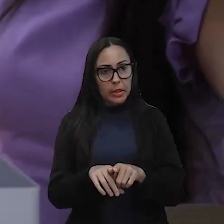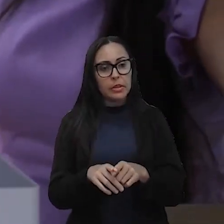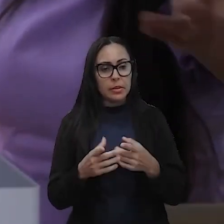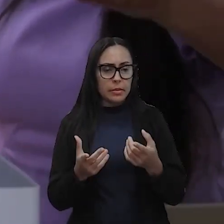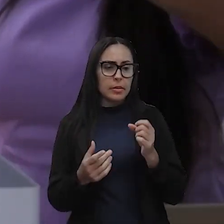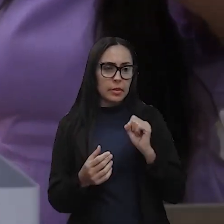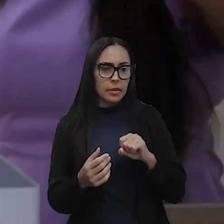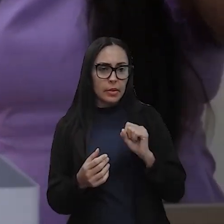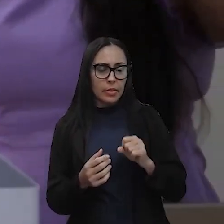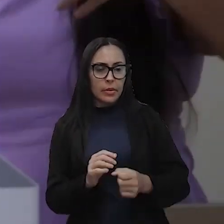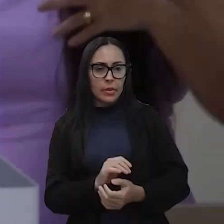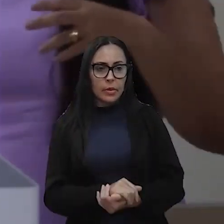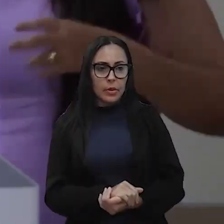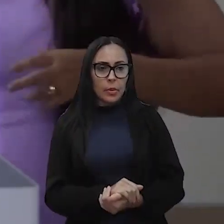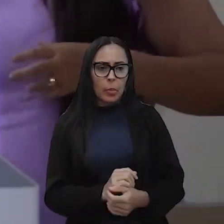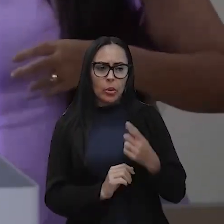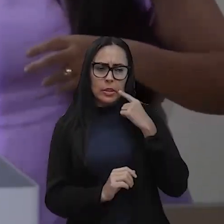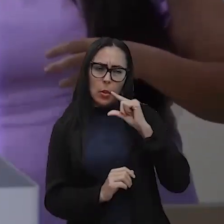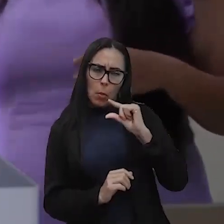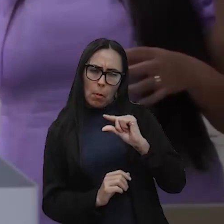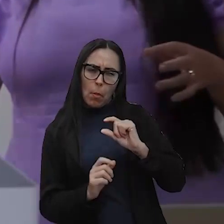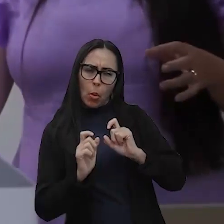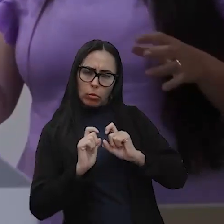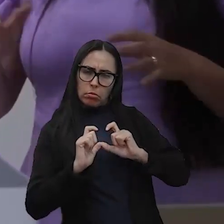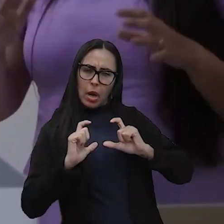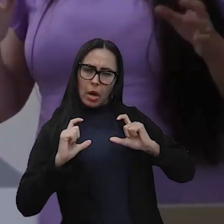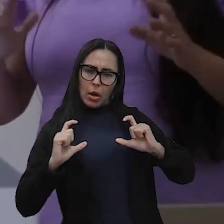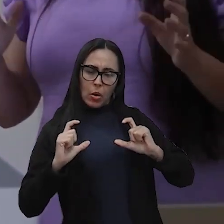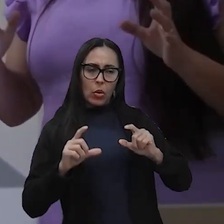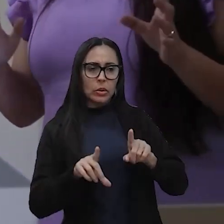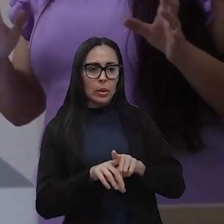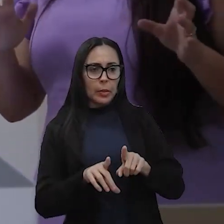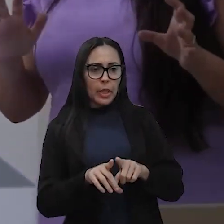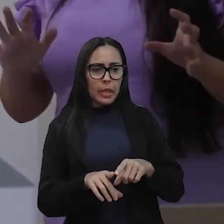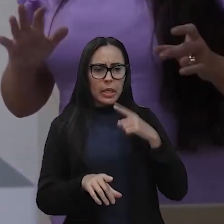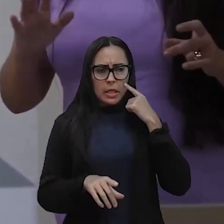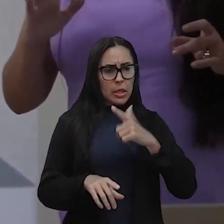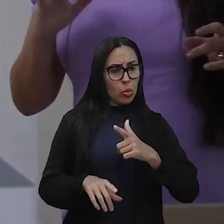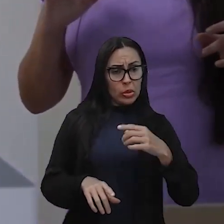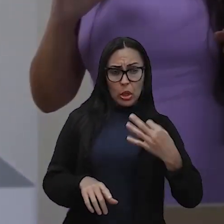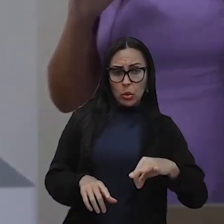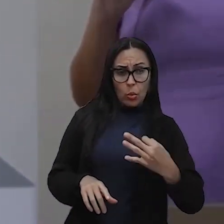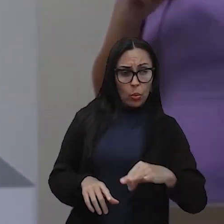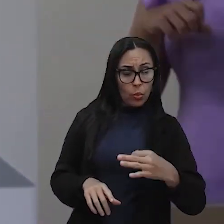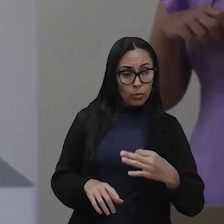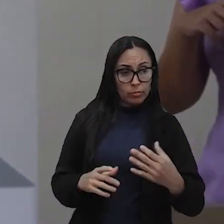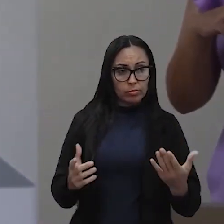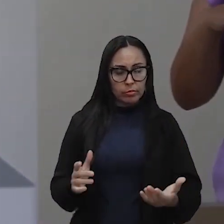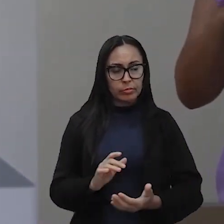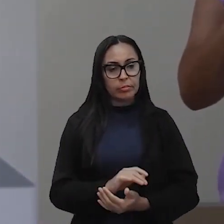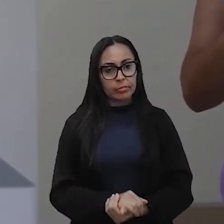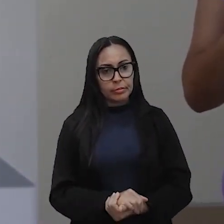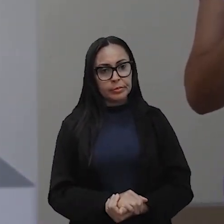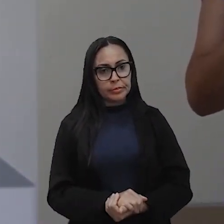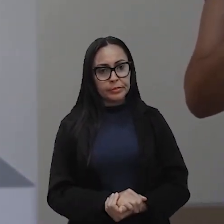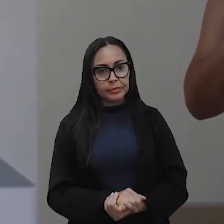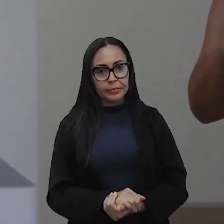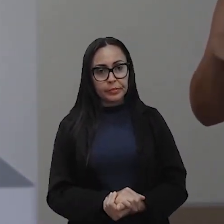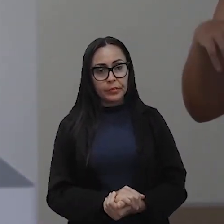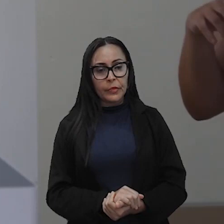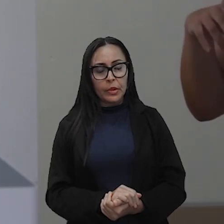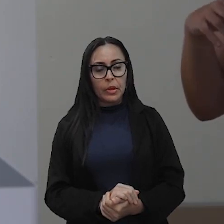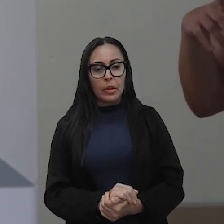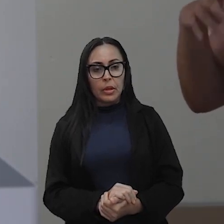um pouco maior também, pode ser indolor, mas não considere só isso, tá? Os nódulos que são indolores